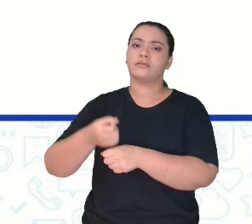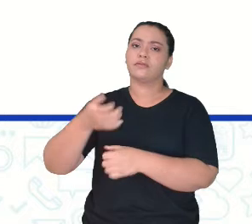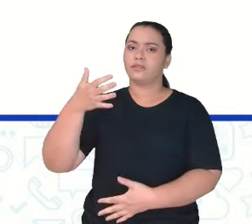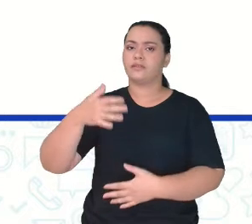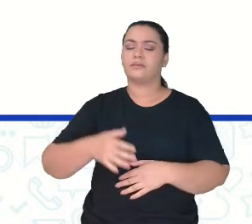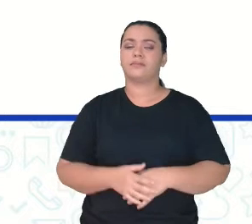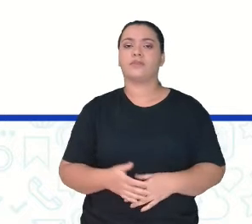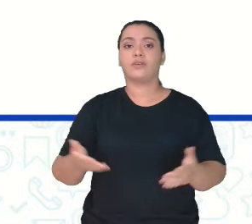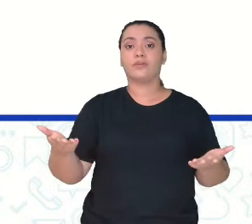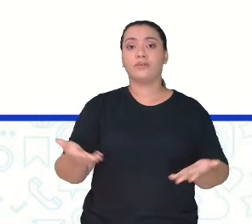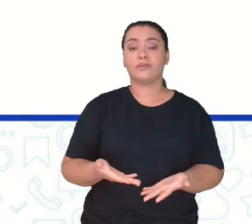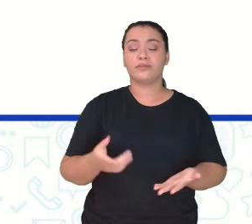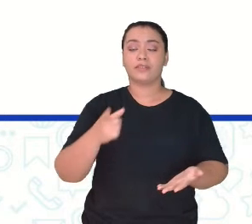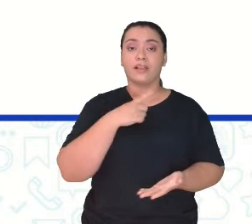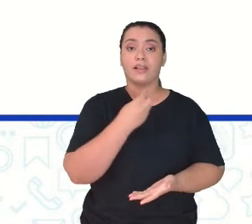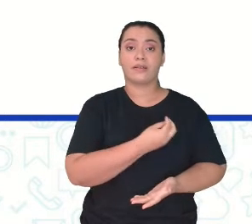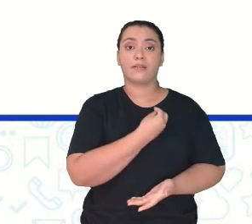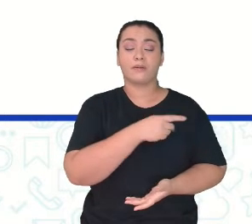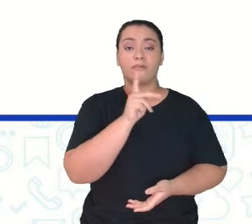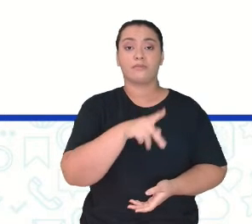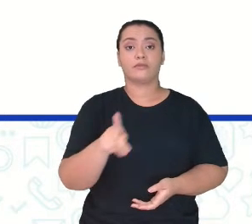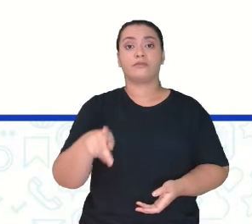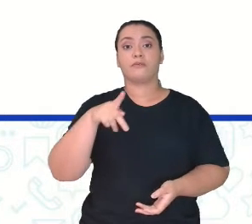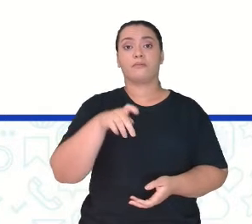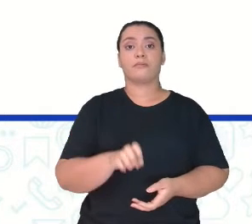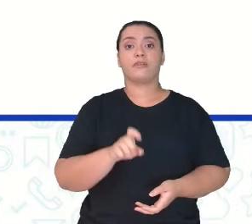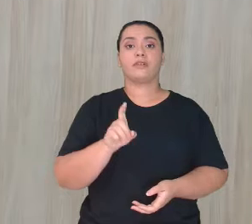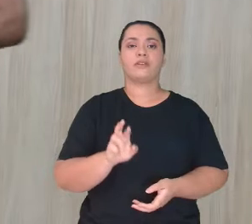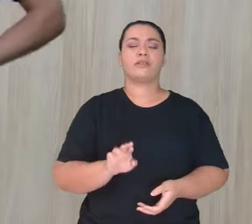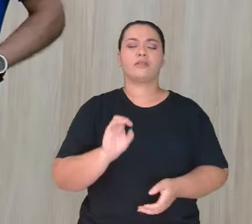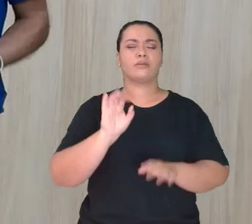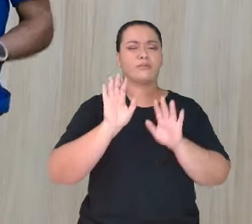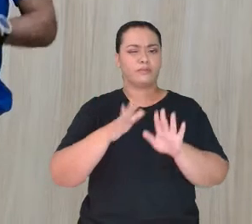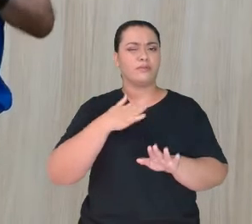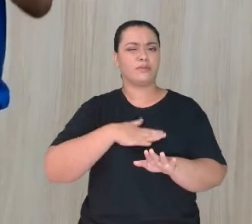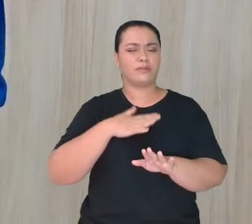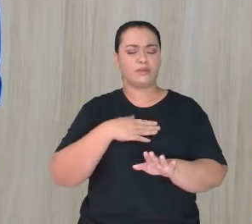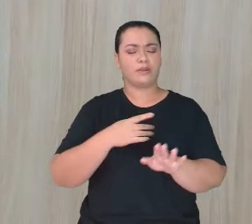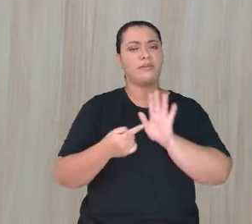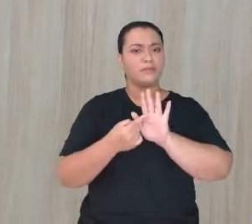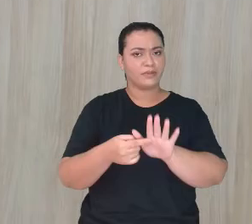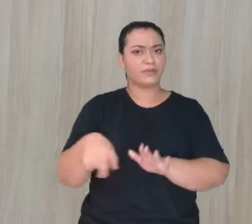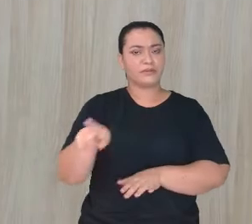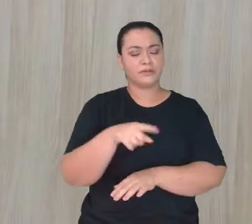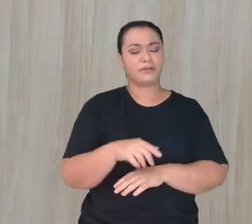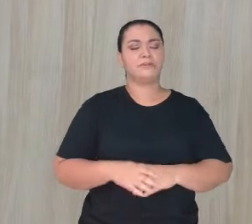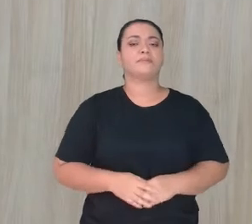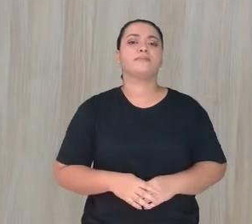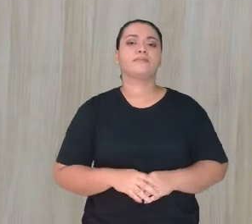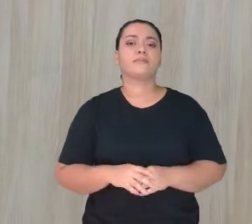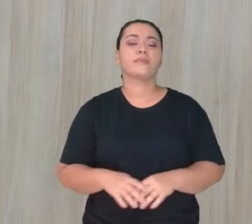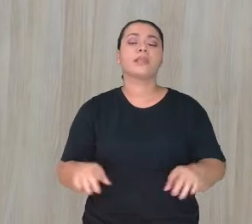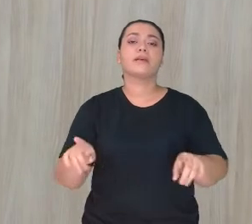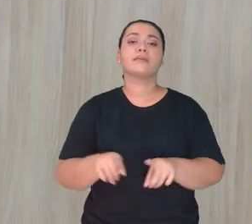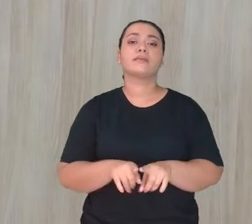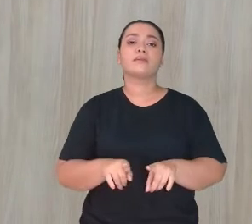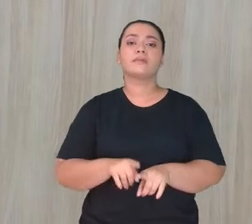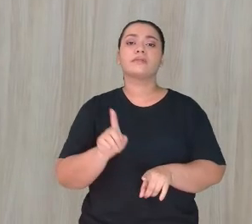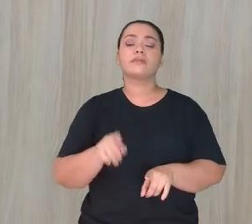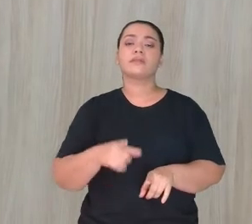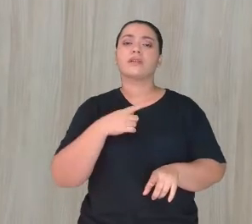bom? Que hoje vai estar presente com o professor Pedro. Daqui a pouquinho eu apresento ele para vocês e ele vai falar com vocês direitinho. Também aí a gente vai ver